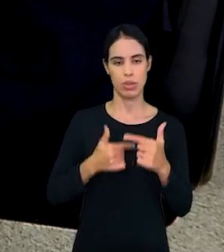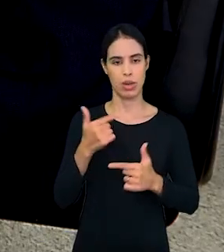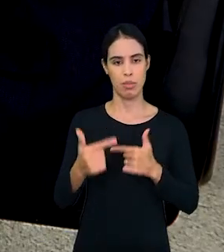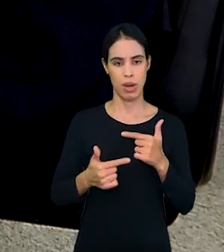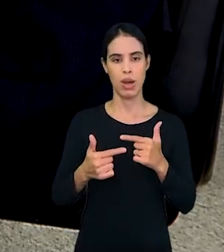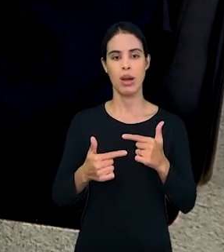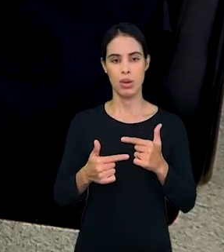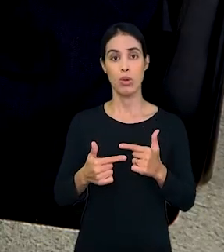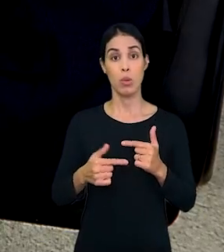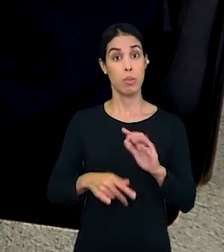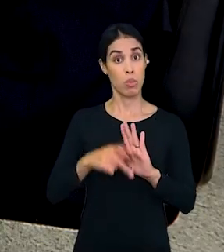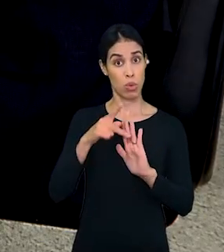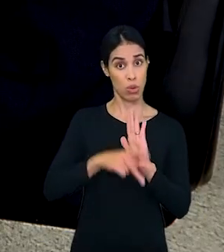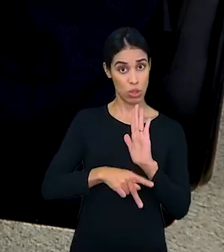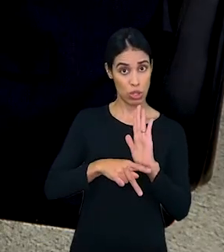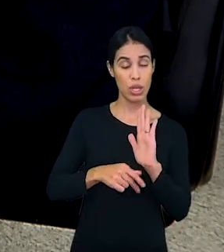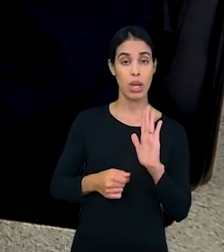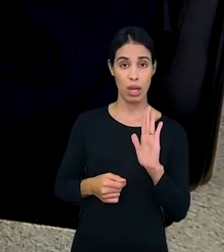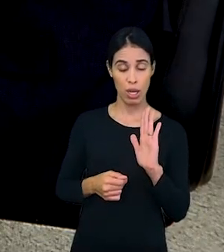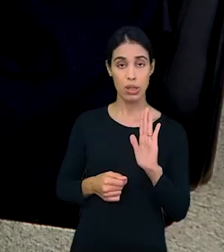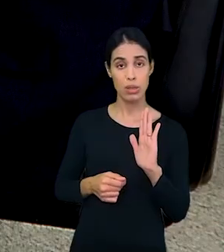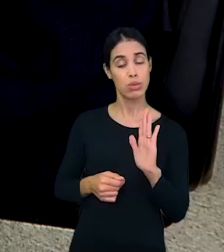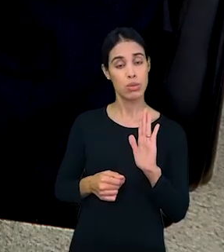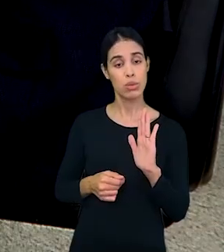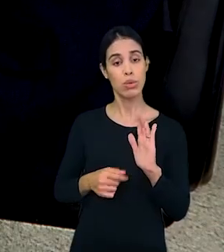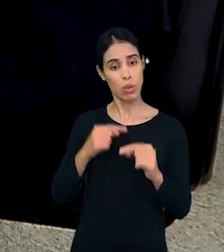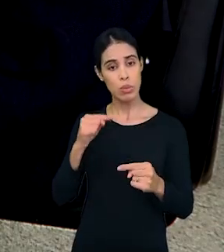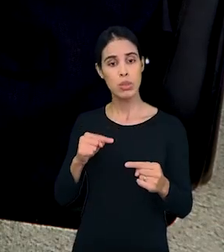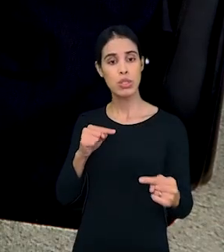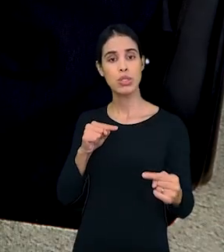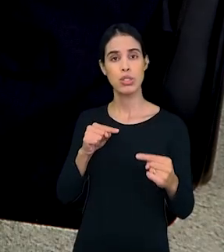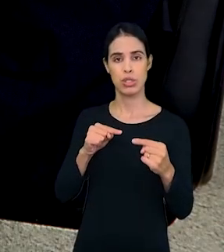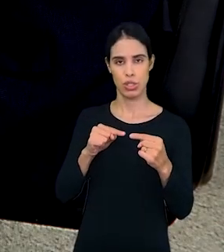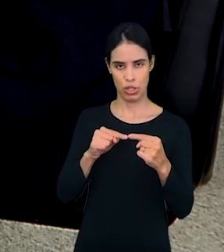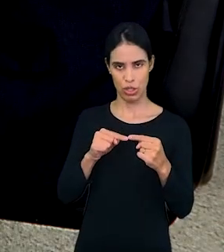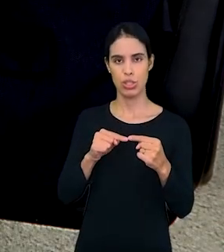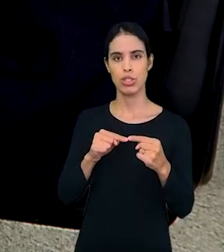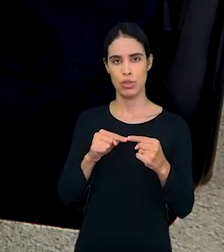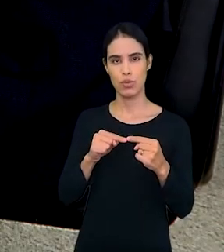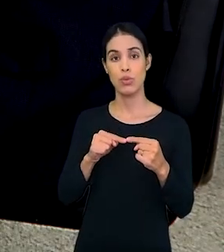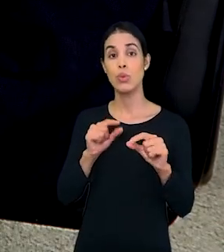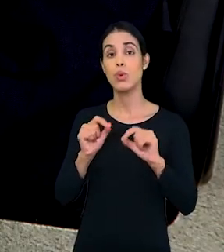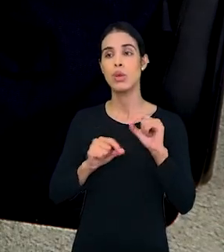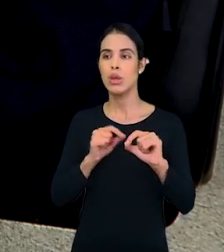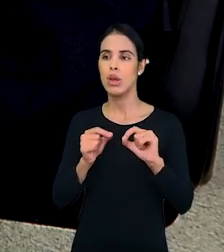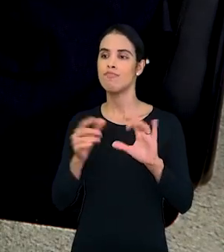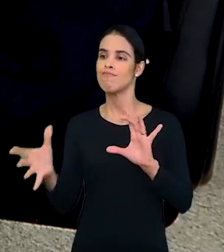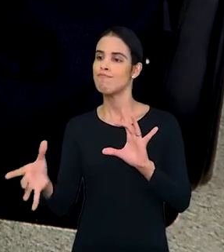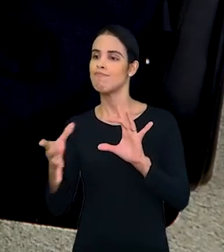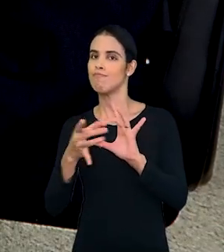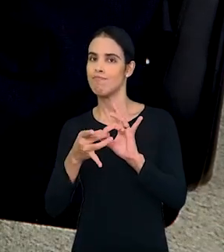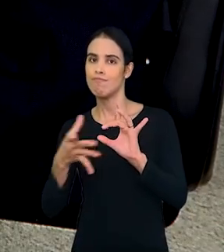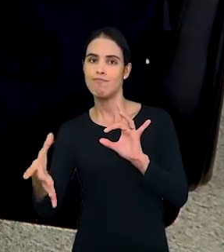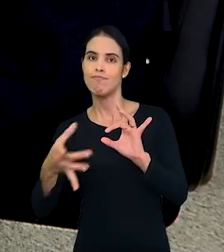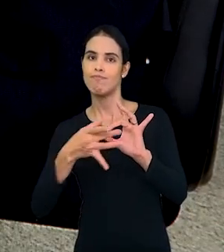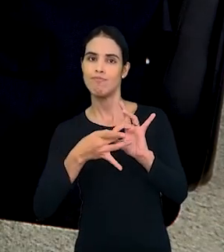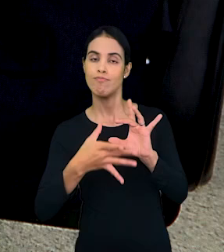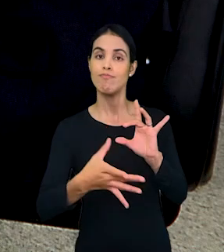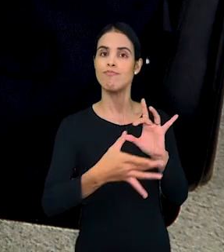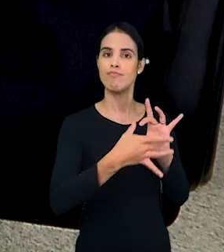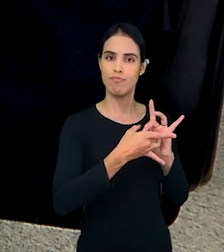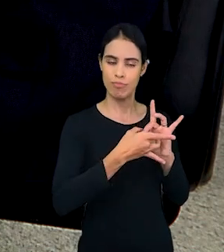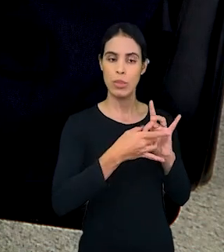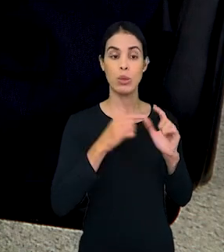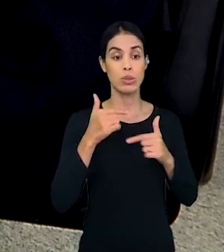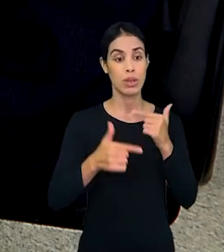nosso programa, ele tem esses outros atores que ele traz para